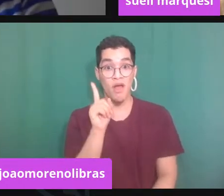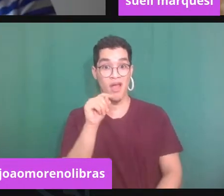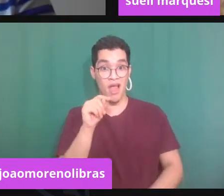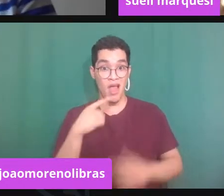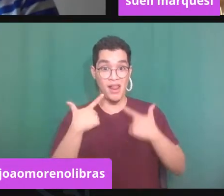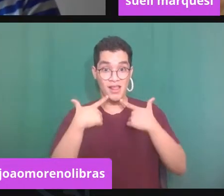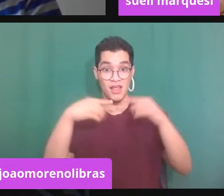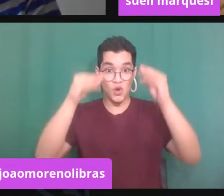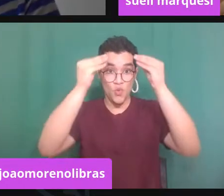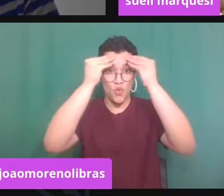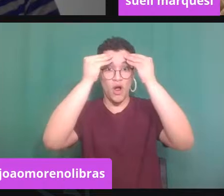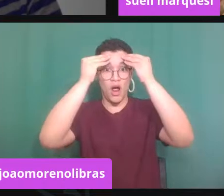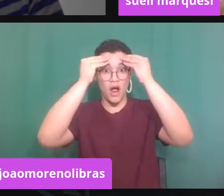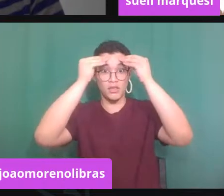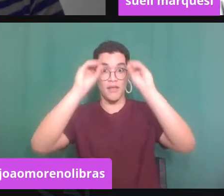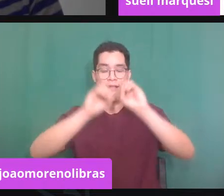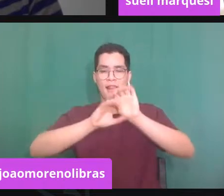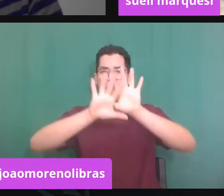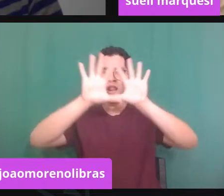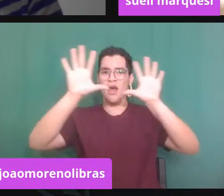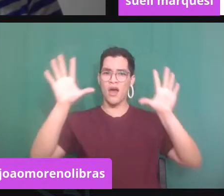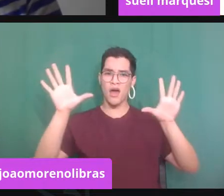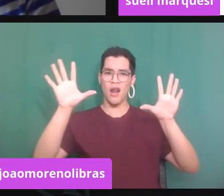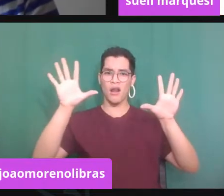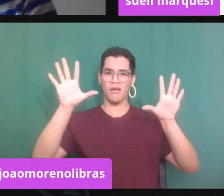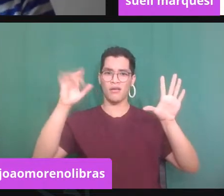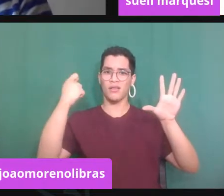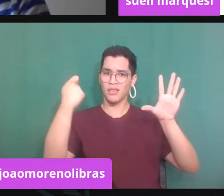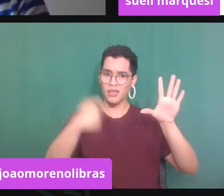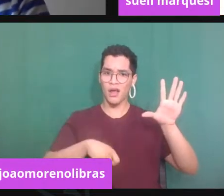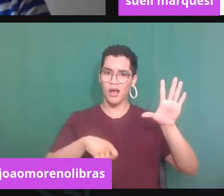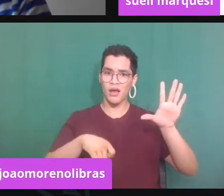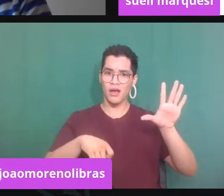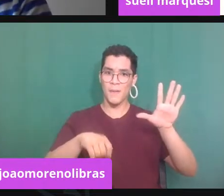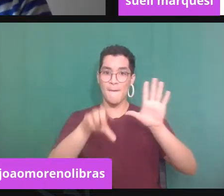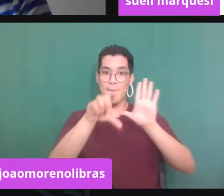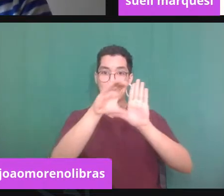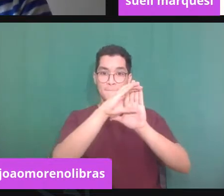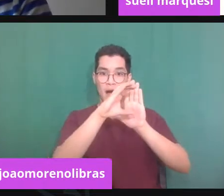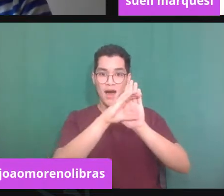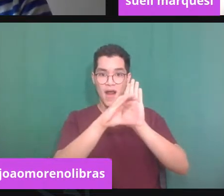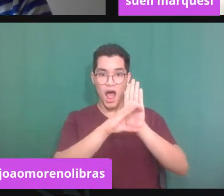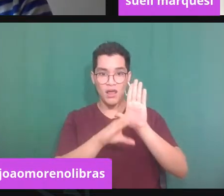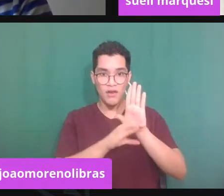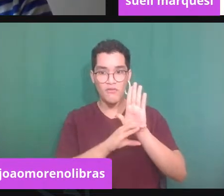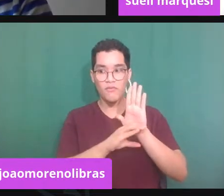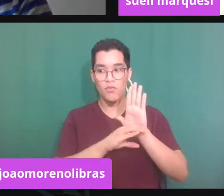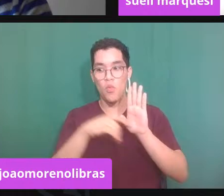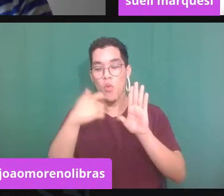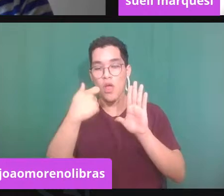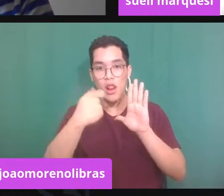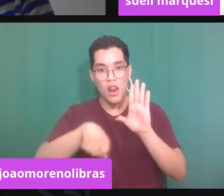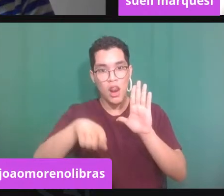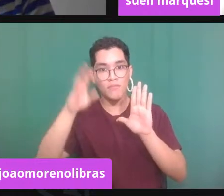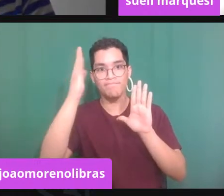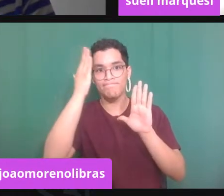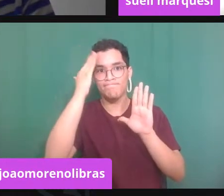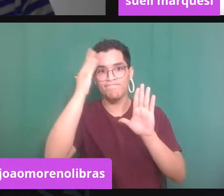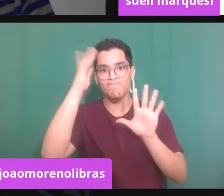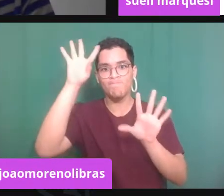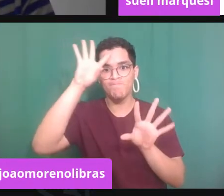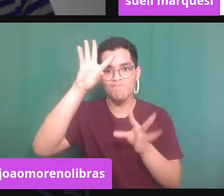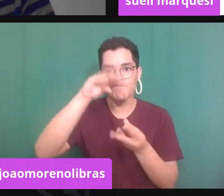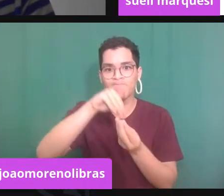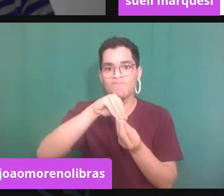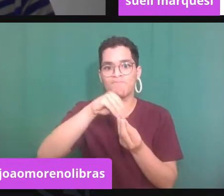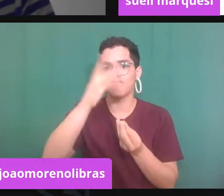por parágrafos bem estruturados, bem escritos, mas a parte mais difícil, né,